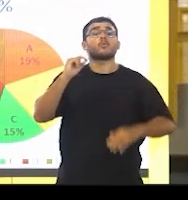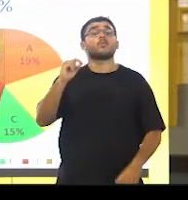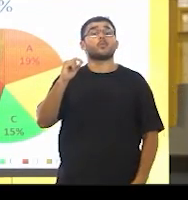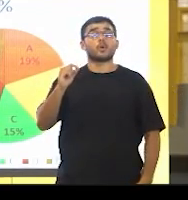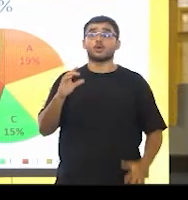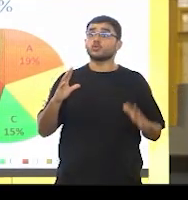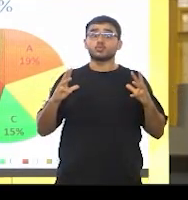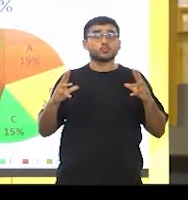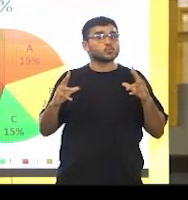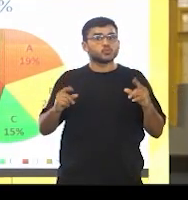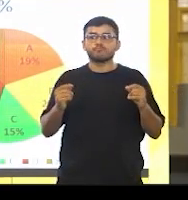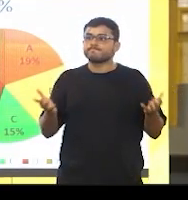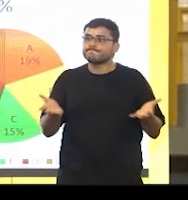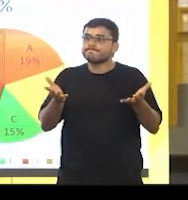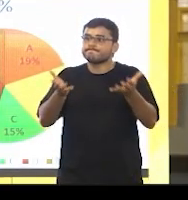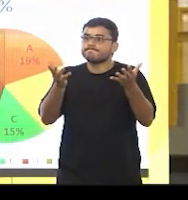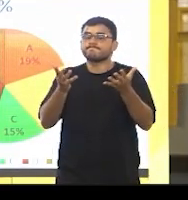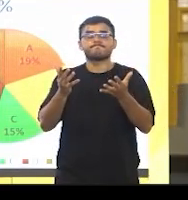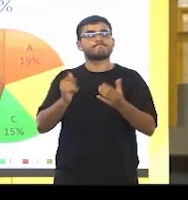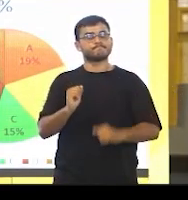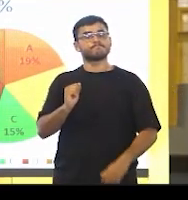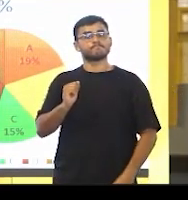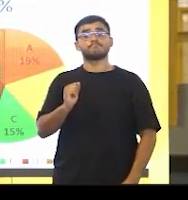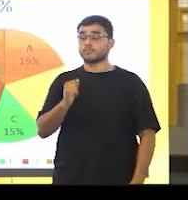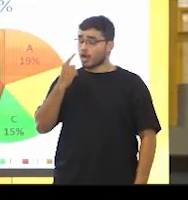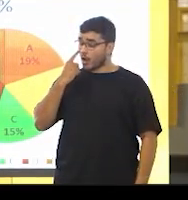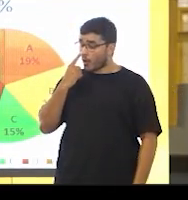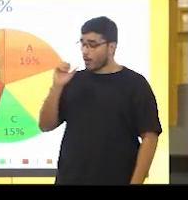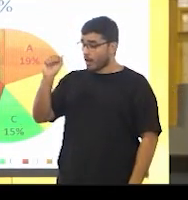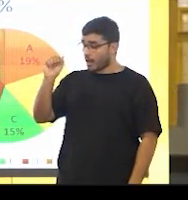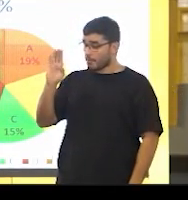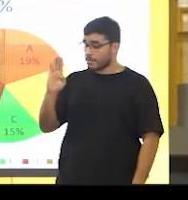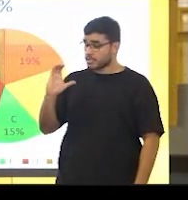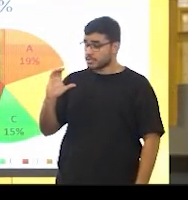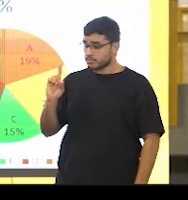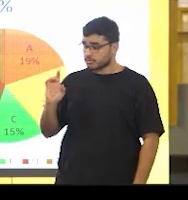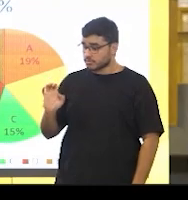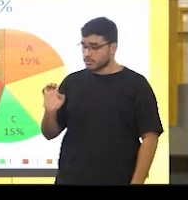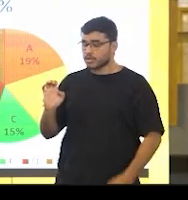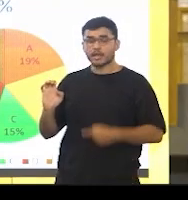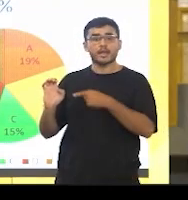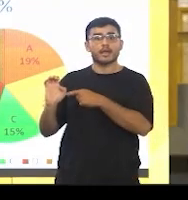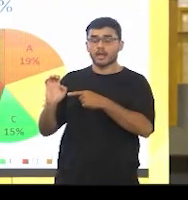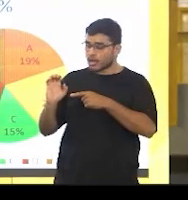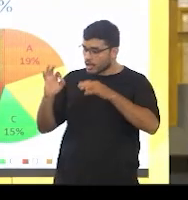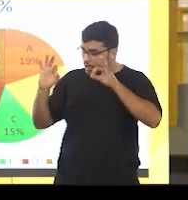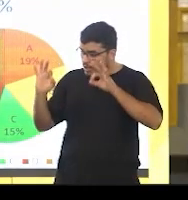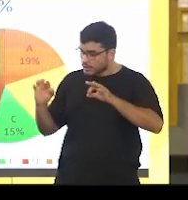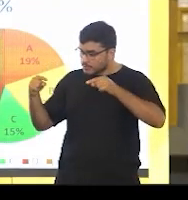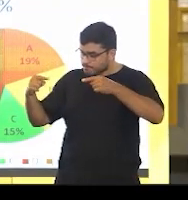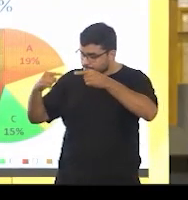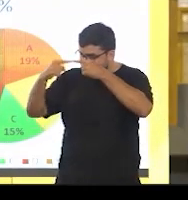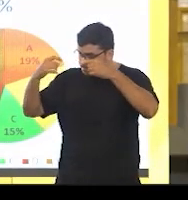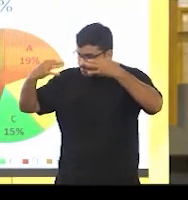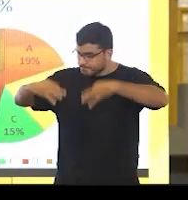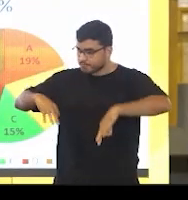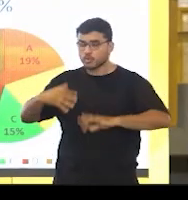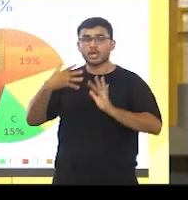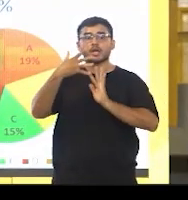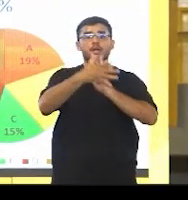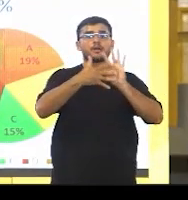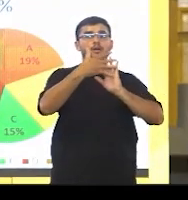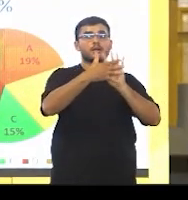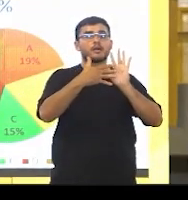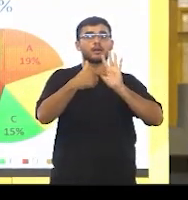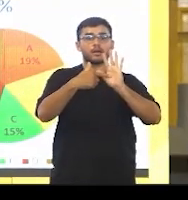É promover alguma coisa. Eu vou olhar para as alternativas a partir do texto base, que é o